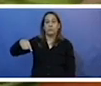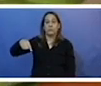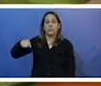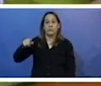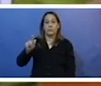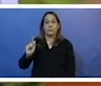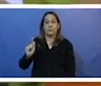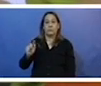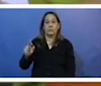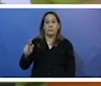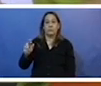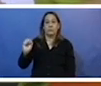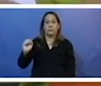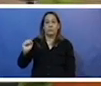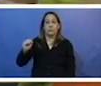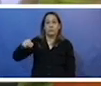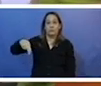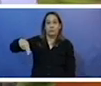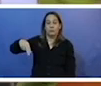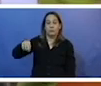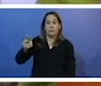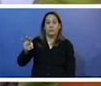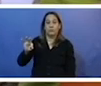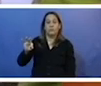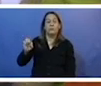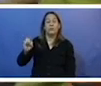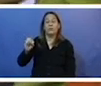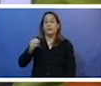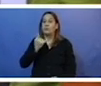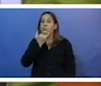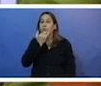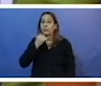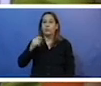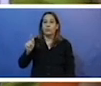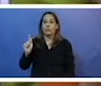Grande. Sai o I aqui no lugar do E.